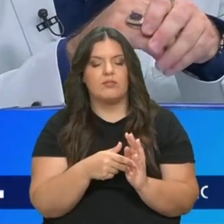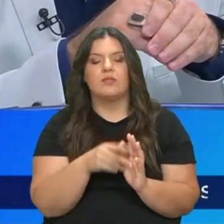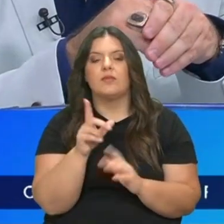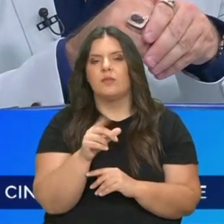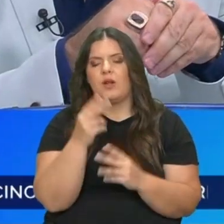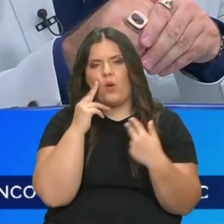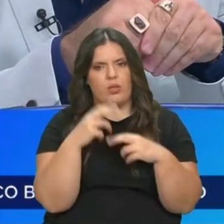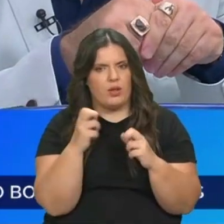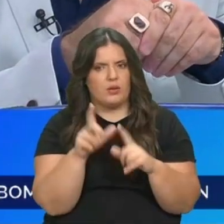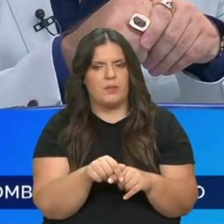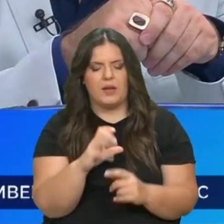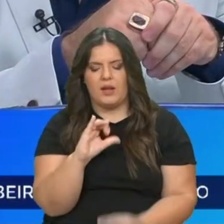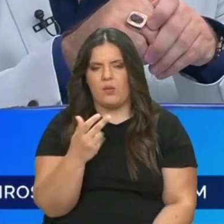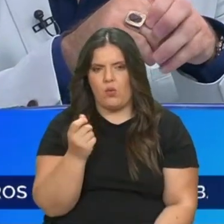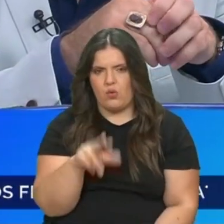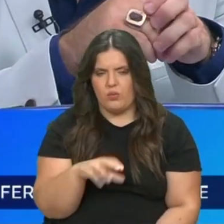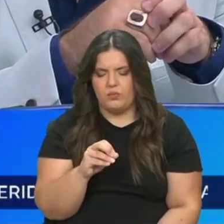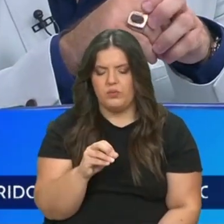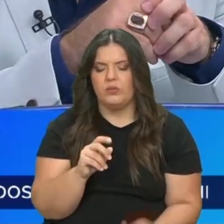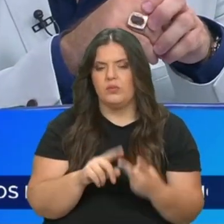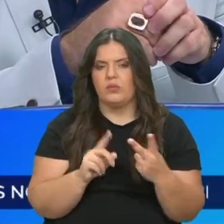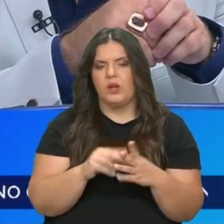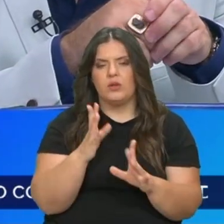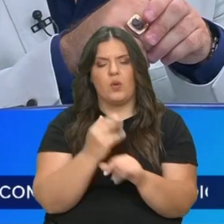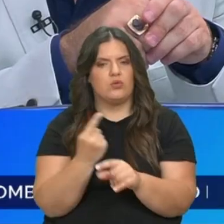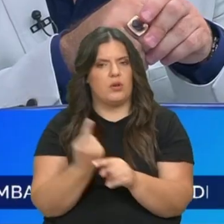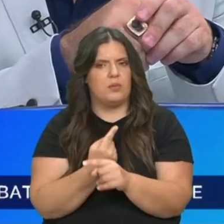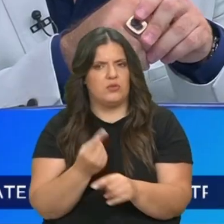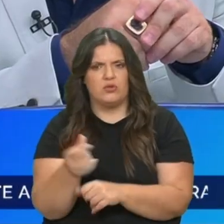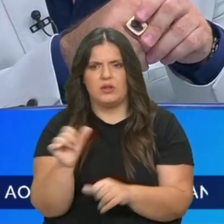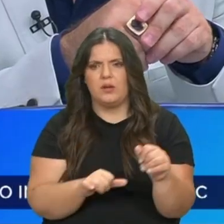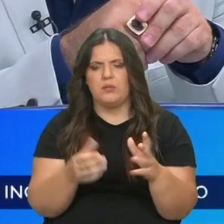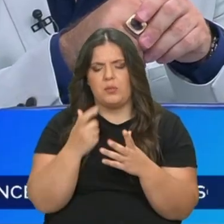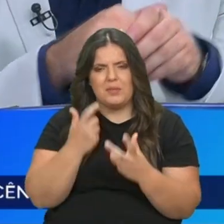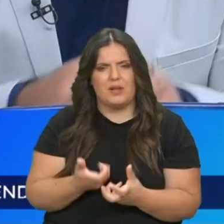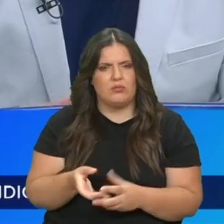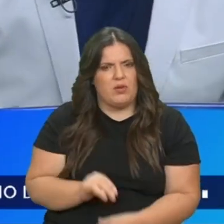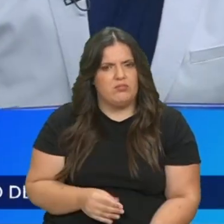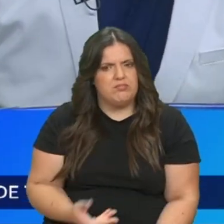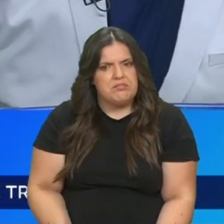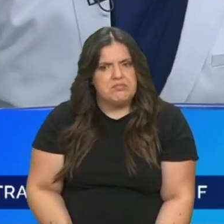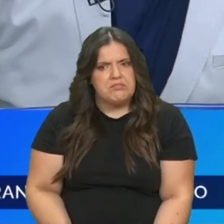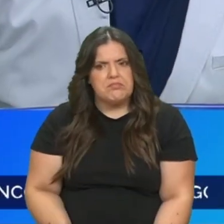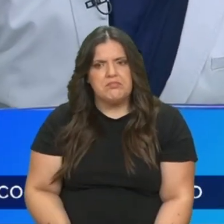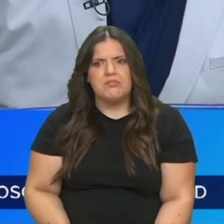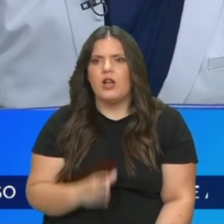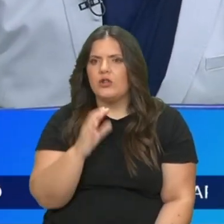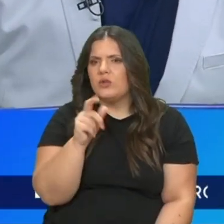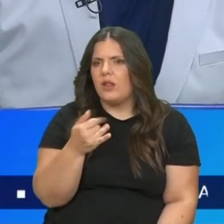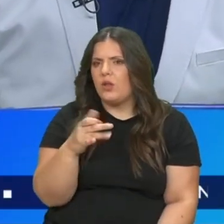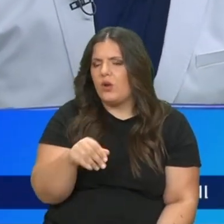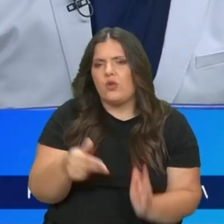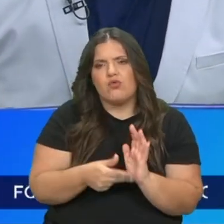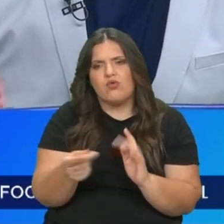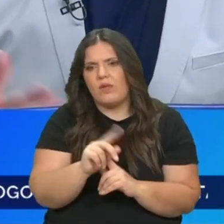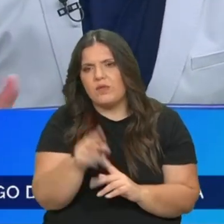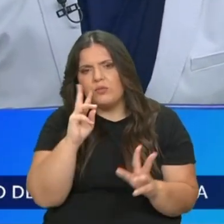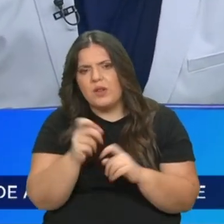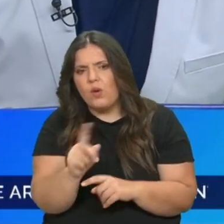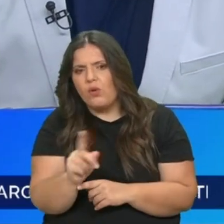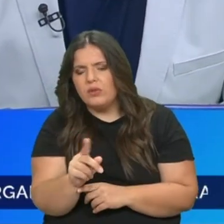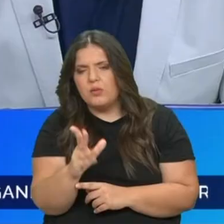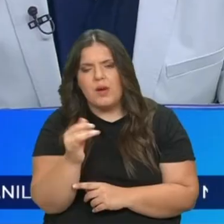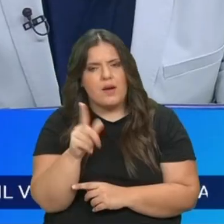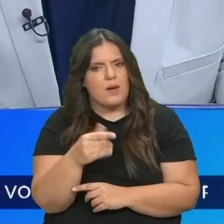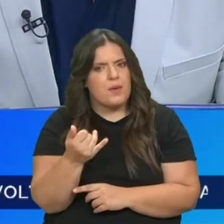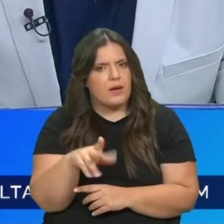também carbono, entre outros elementos químicos um bocadinho mais pesados. José António, não é isso que nós estamos à espera de encontrar numa anã